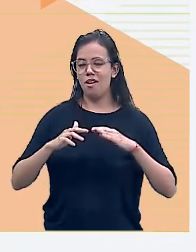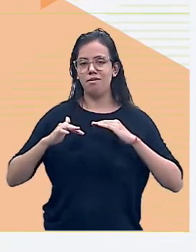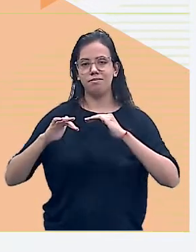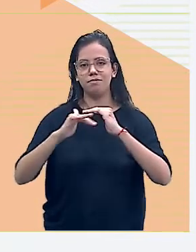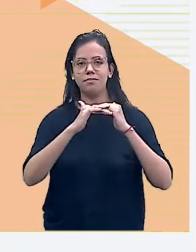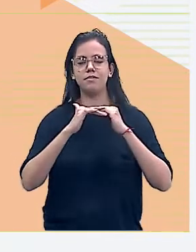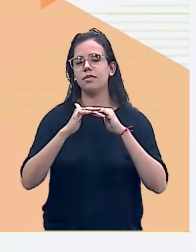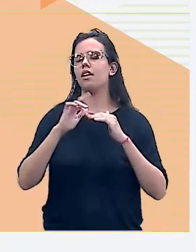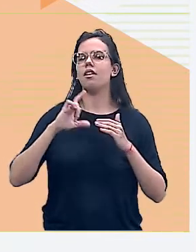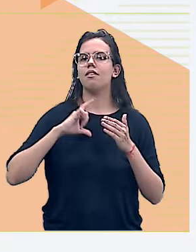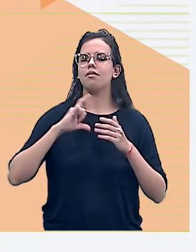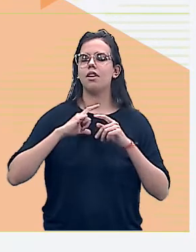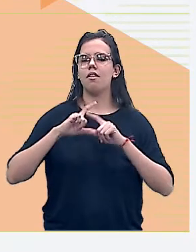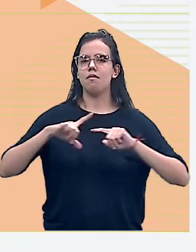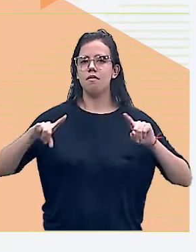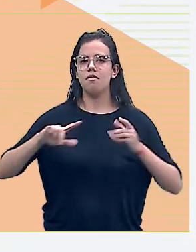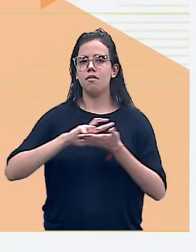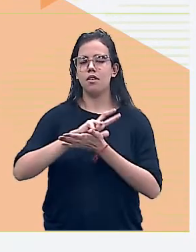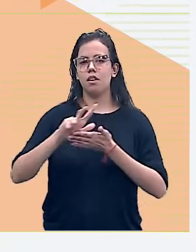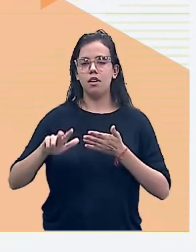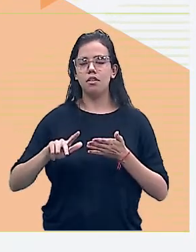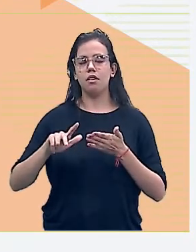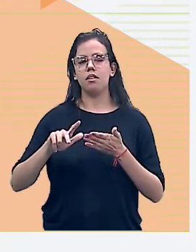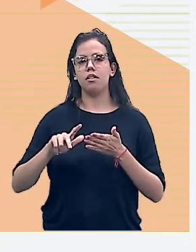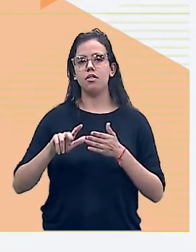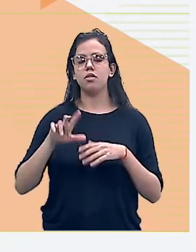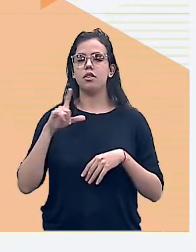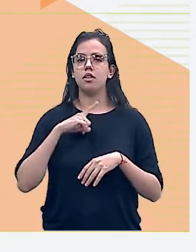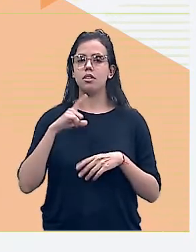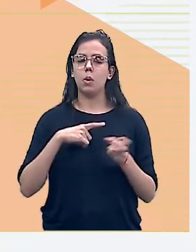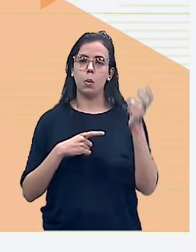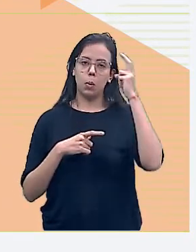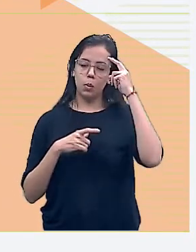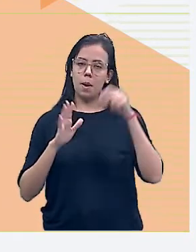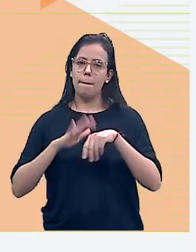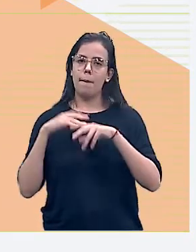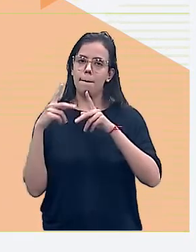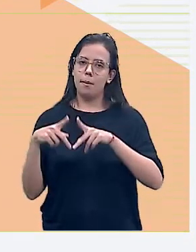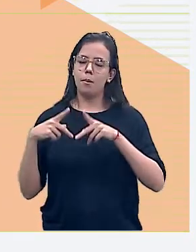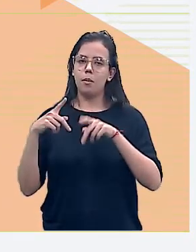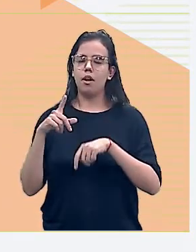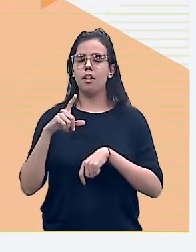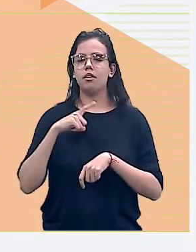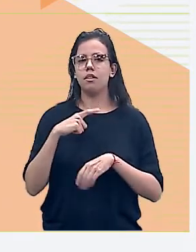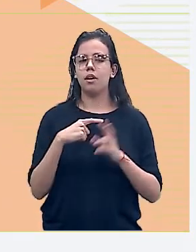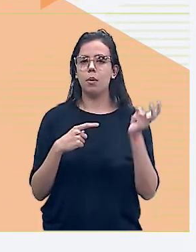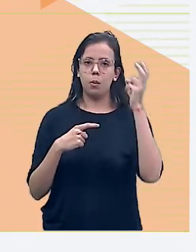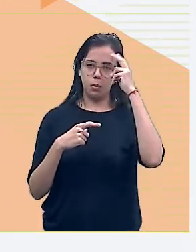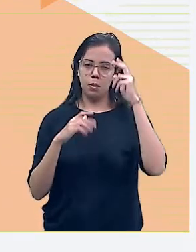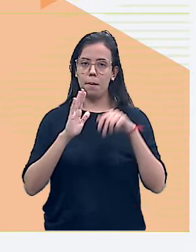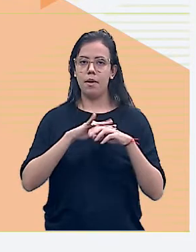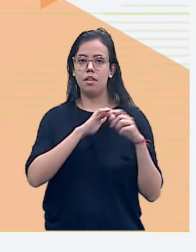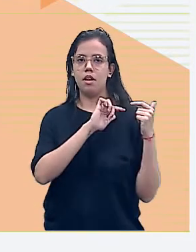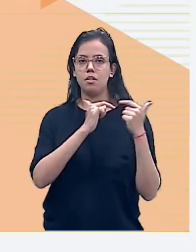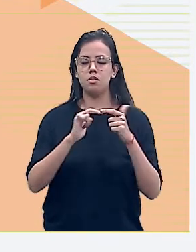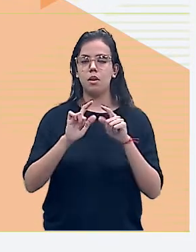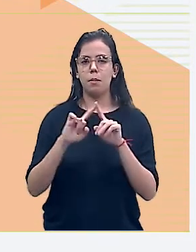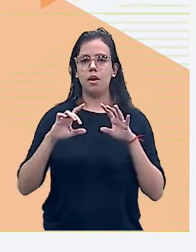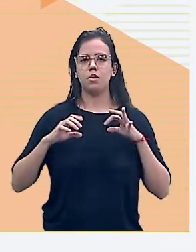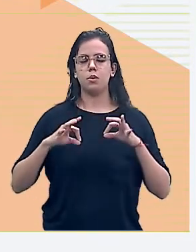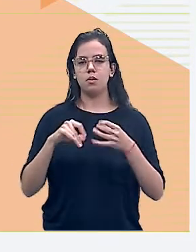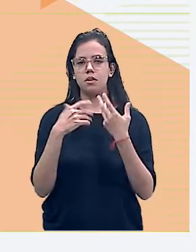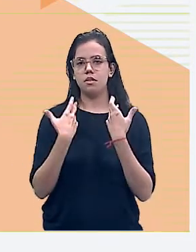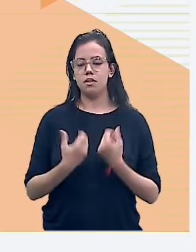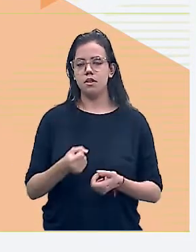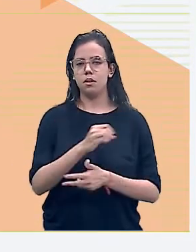cultura ela é diversificada Ela é abrangente existe cultura popular existe cultura erudita mas todas elas são aceitas no ENEM